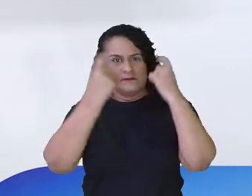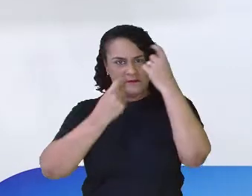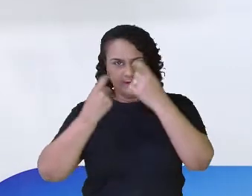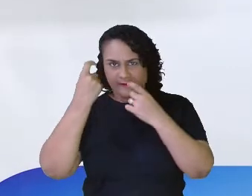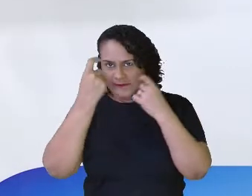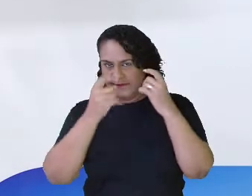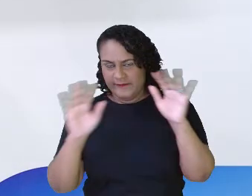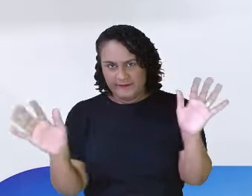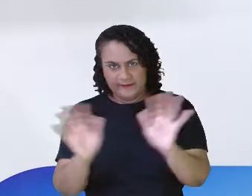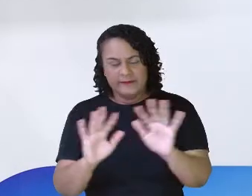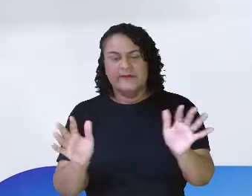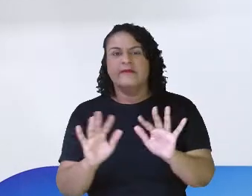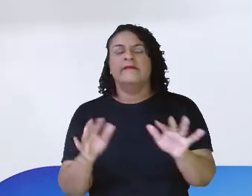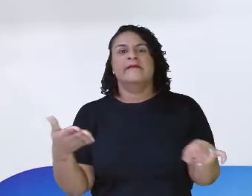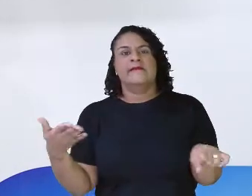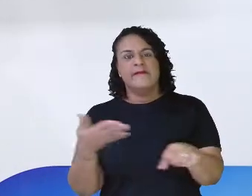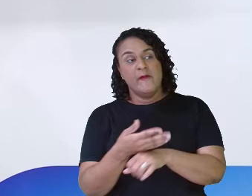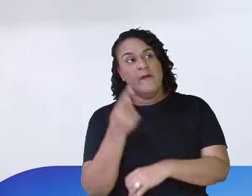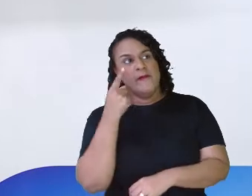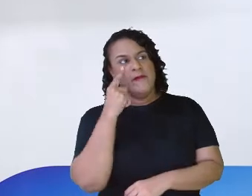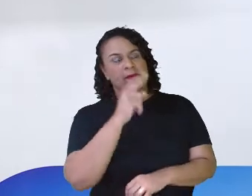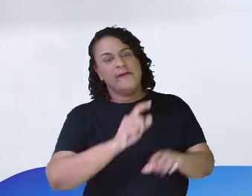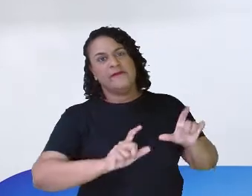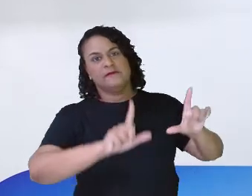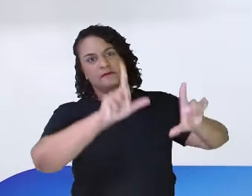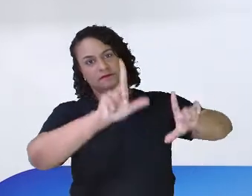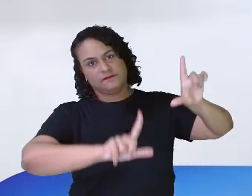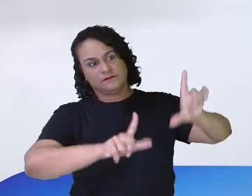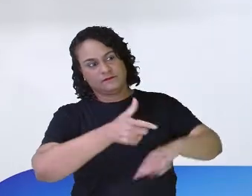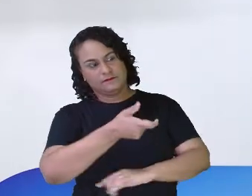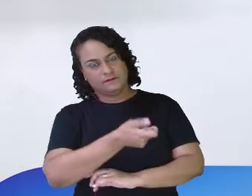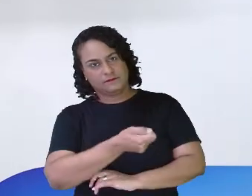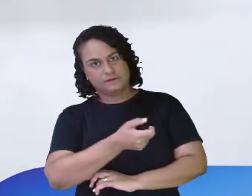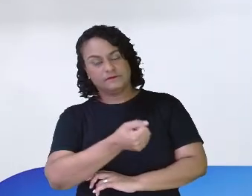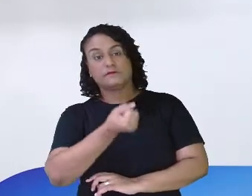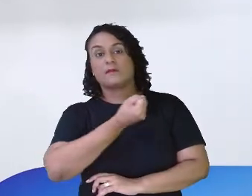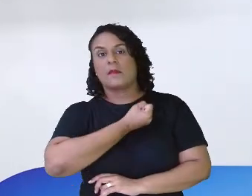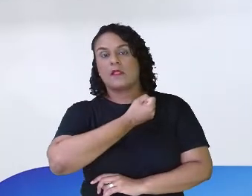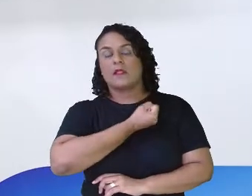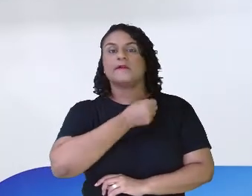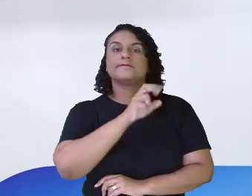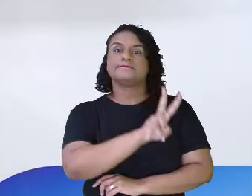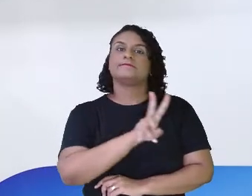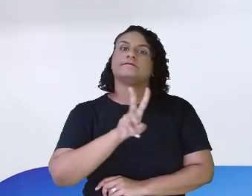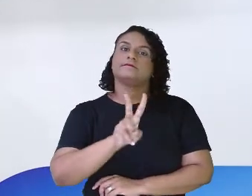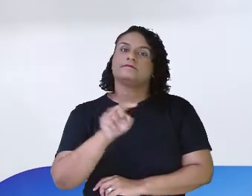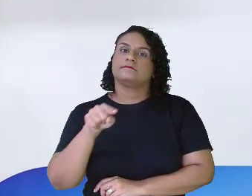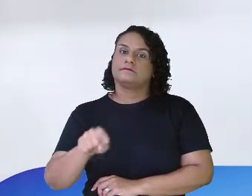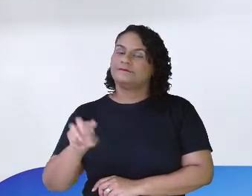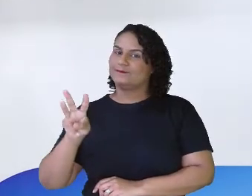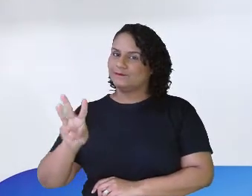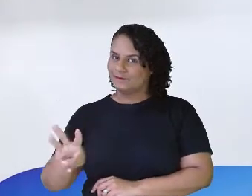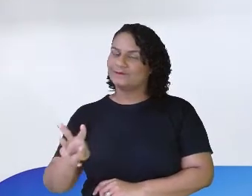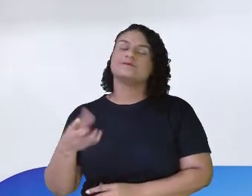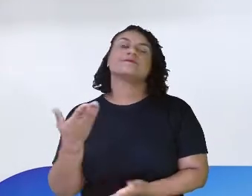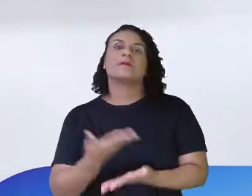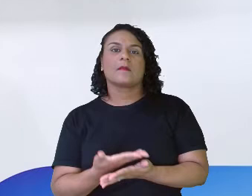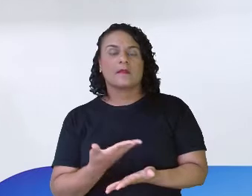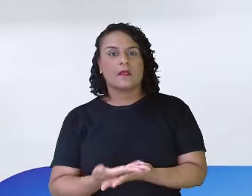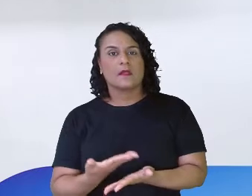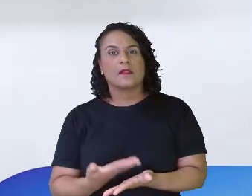preocupa. Vai lá na sua TV, coloca lá no canal 22.3. Essa aula está